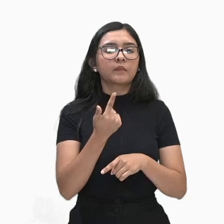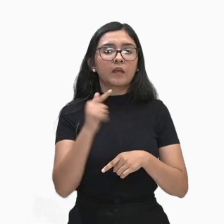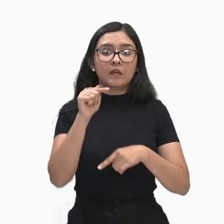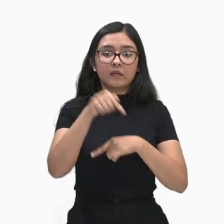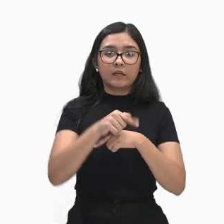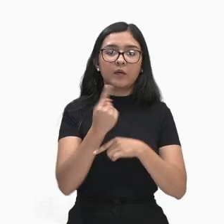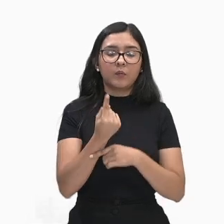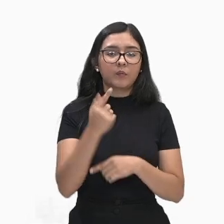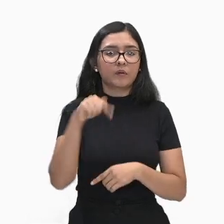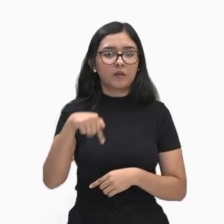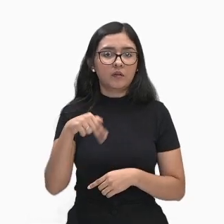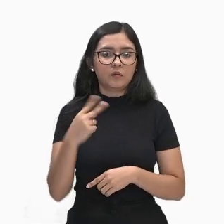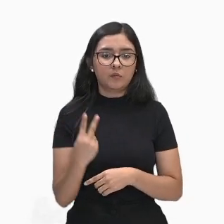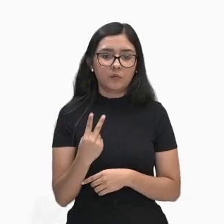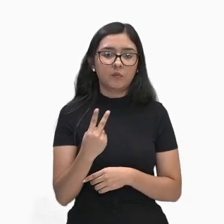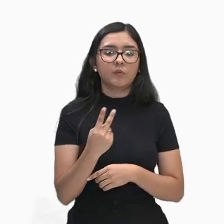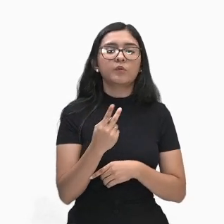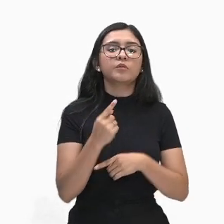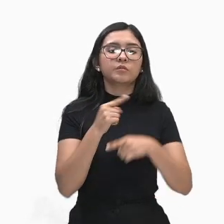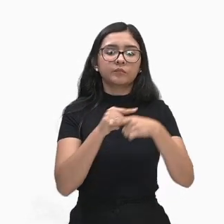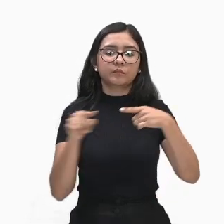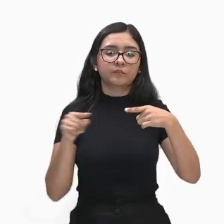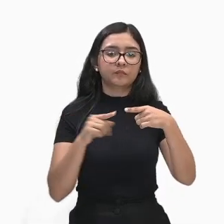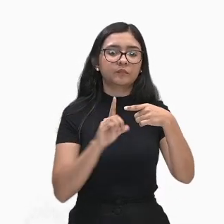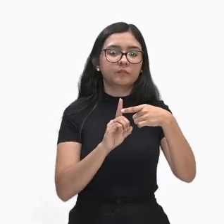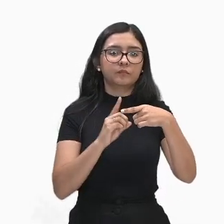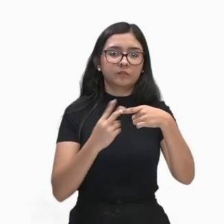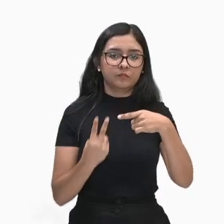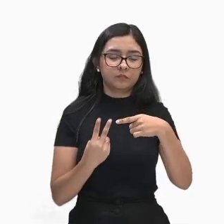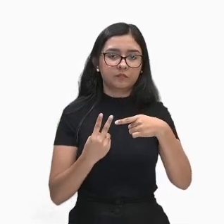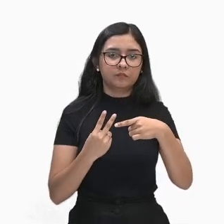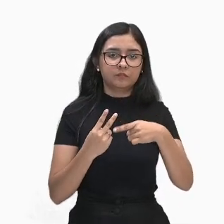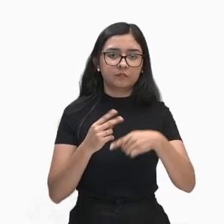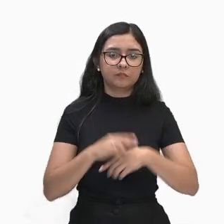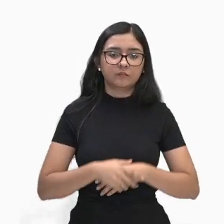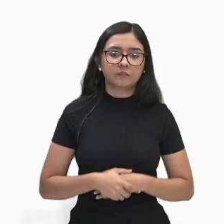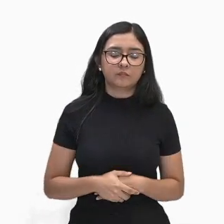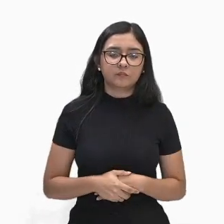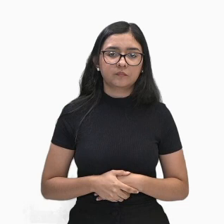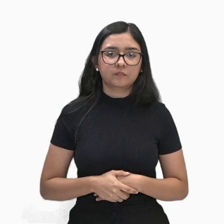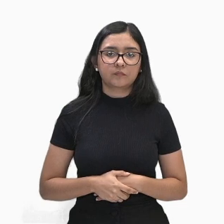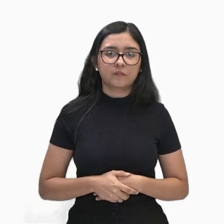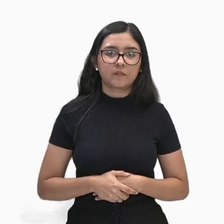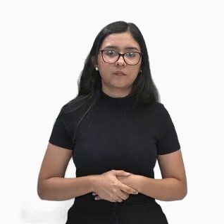vezes Q2, dividido pela distância elevada ao quadrado.